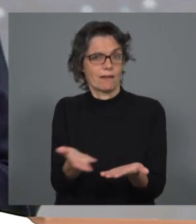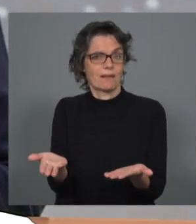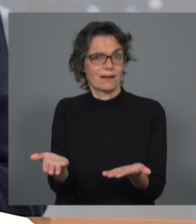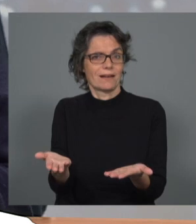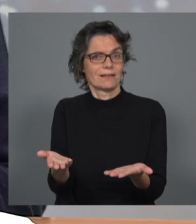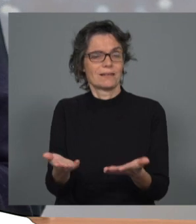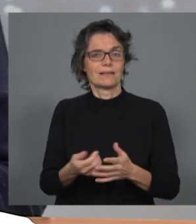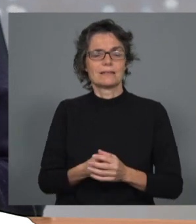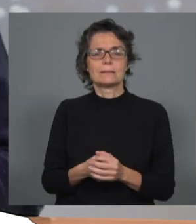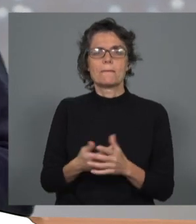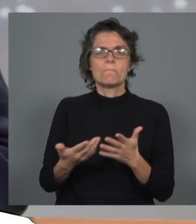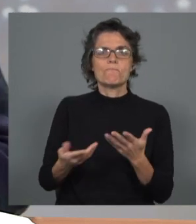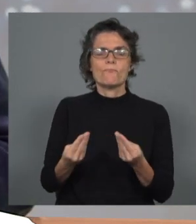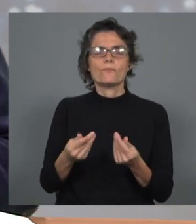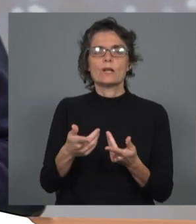Portanto,